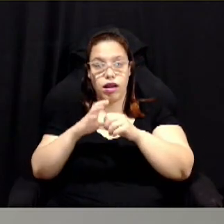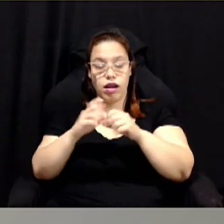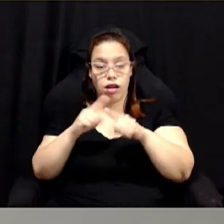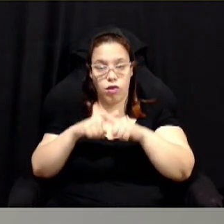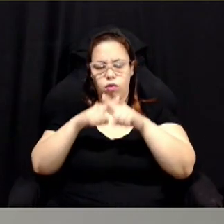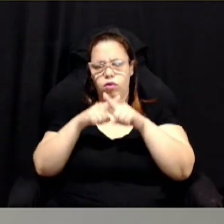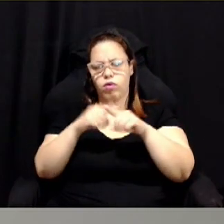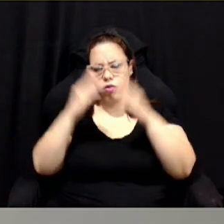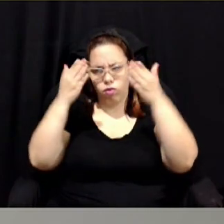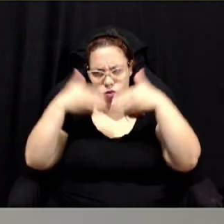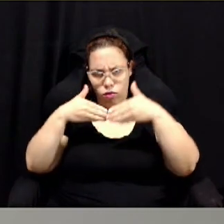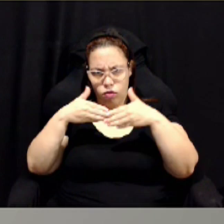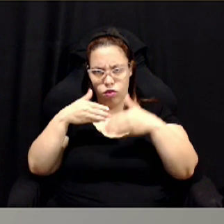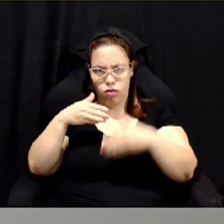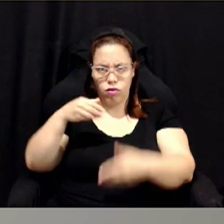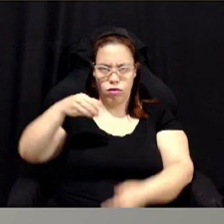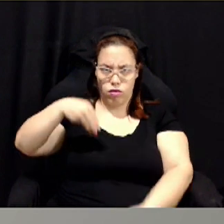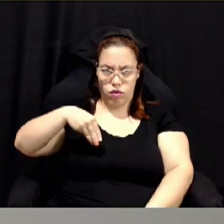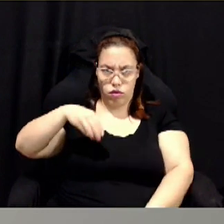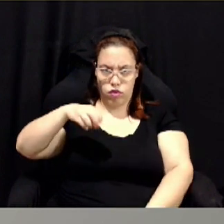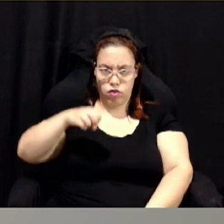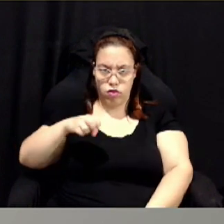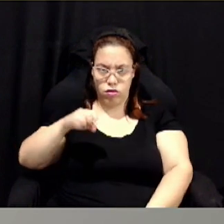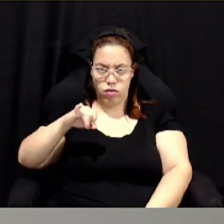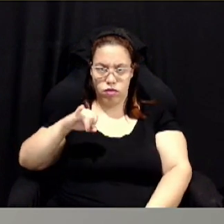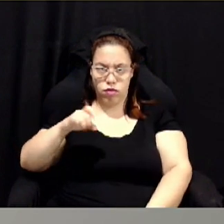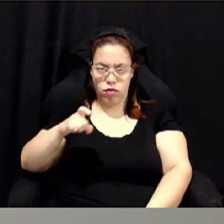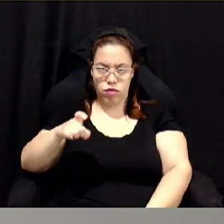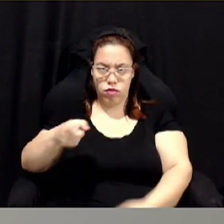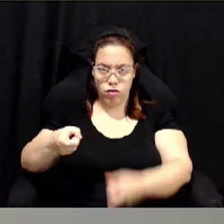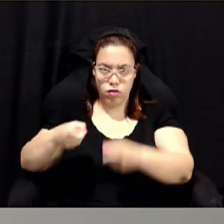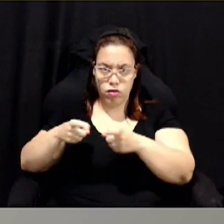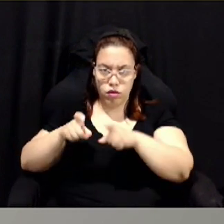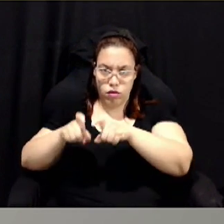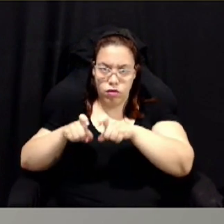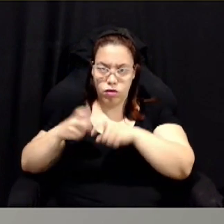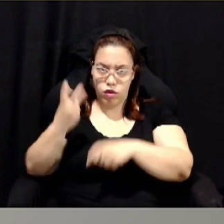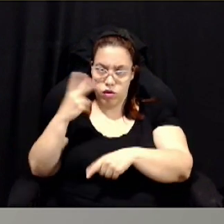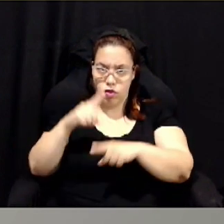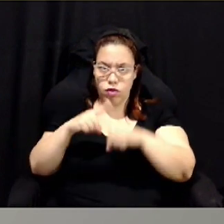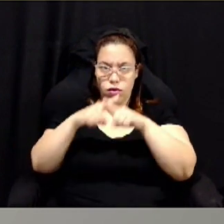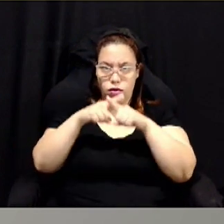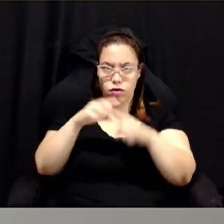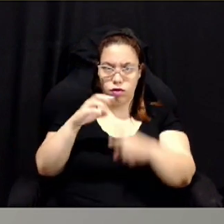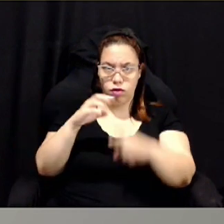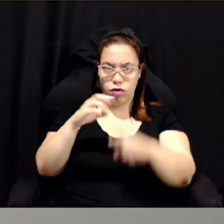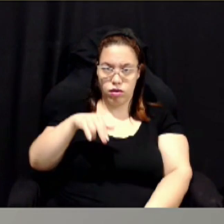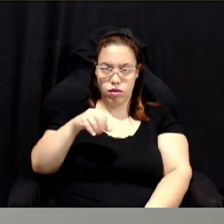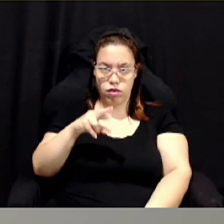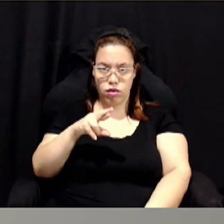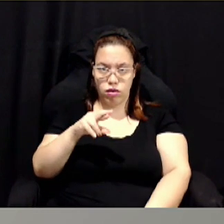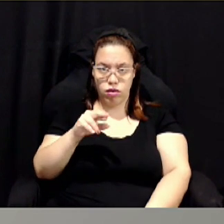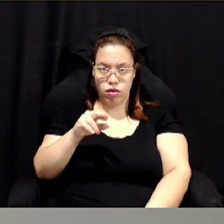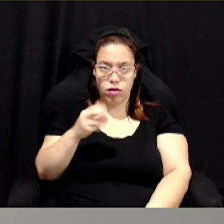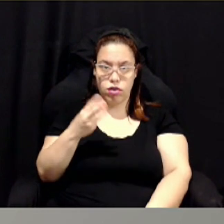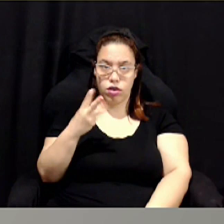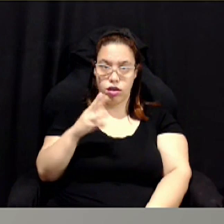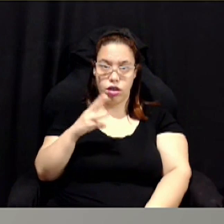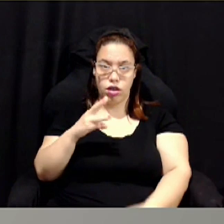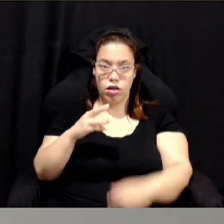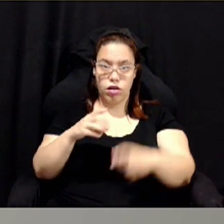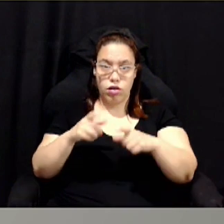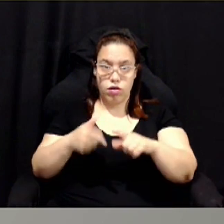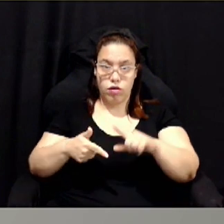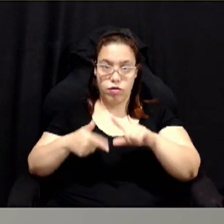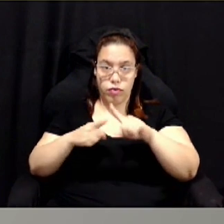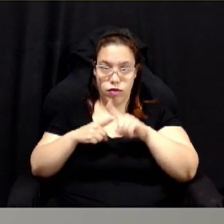Made in Roça, de 2 campeonatos brasileiros de canicross, que ambos a gente ficou em 3º lugar. Sempre quando tem, a gente tenta